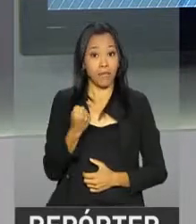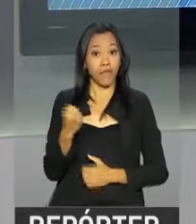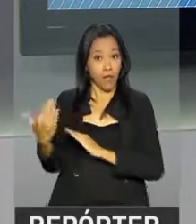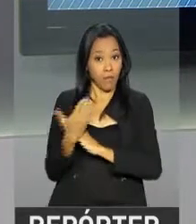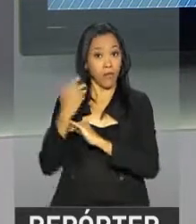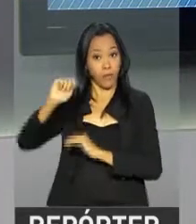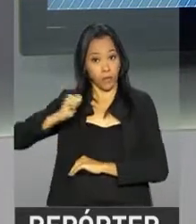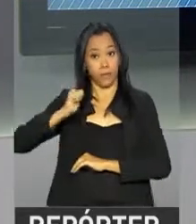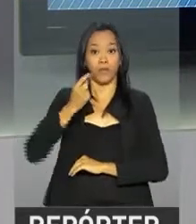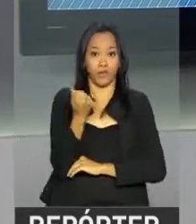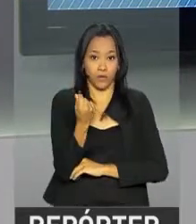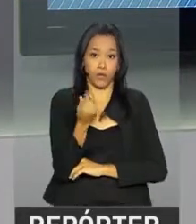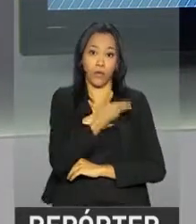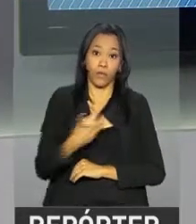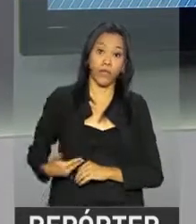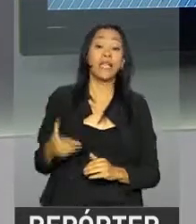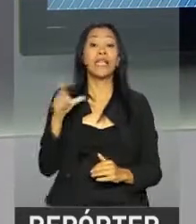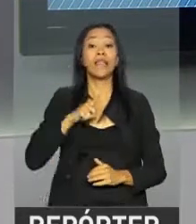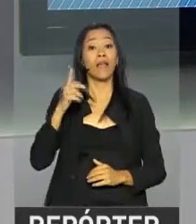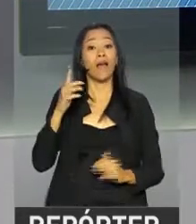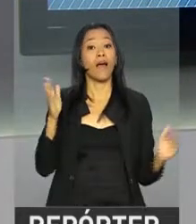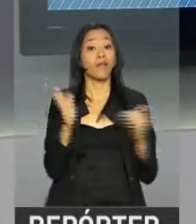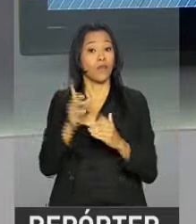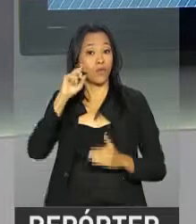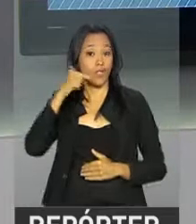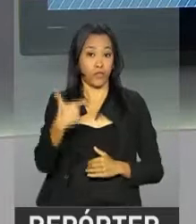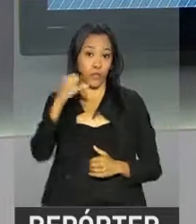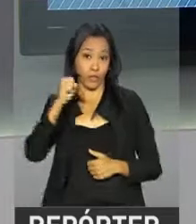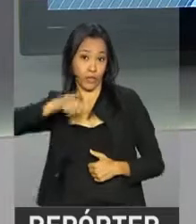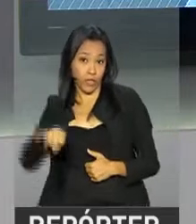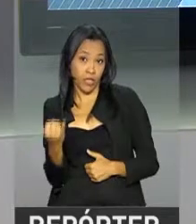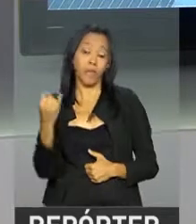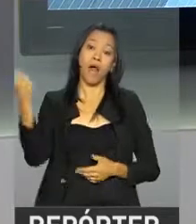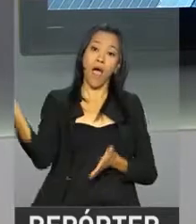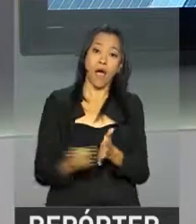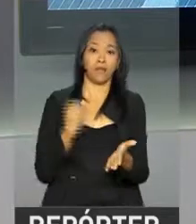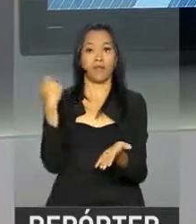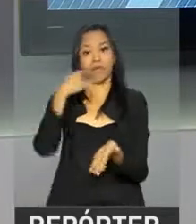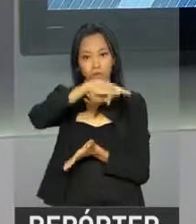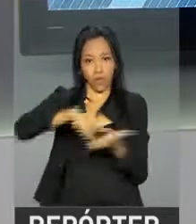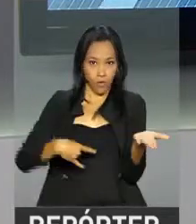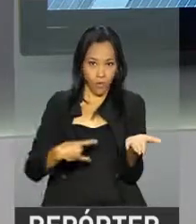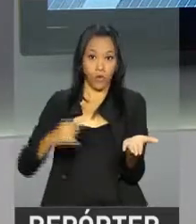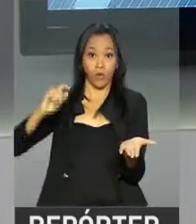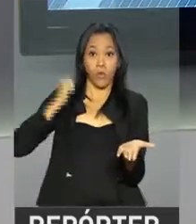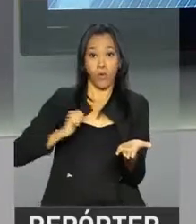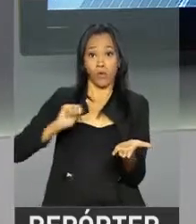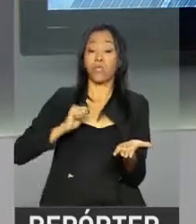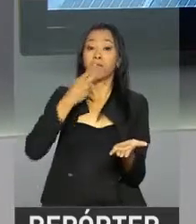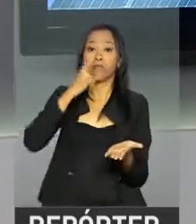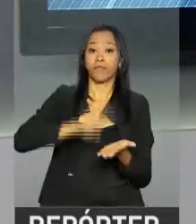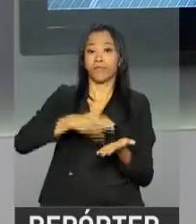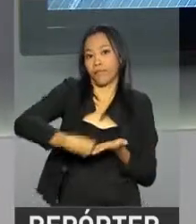benefício, os atletas contemplados têm até o dia 28 de janeiro para assinar o termo de adesão ao Bolsa Atleta e enviar pelos correios